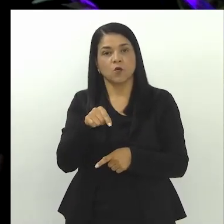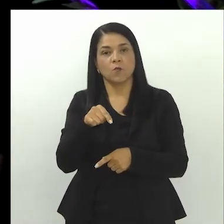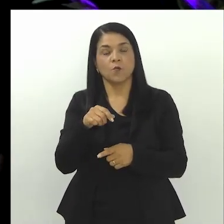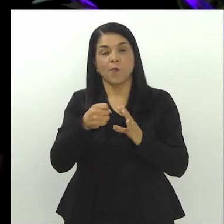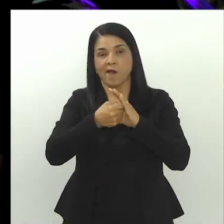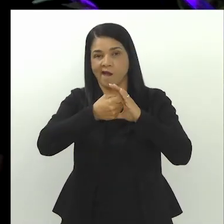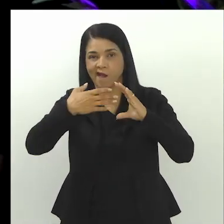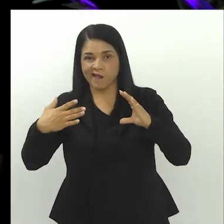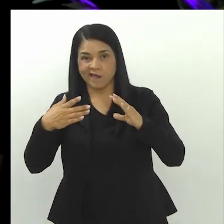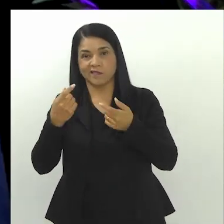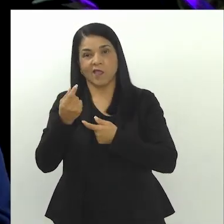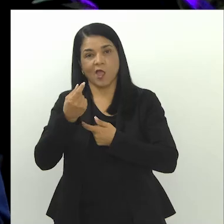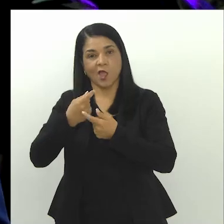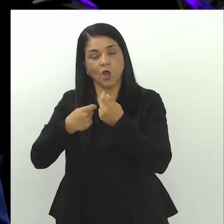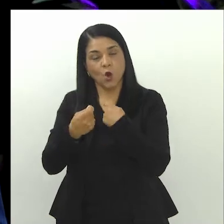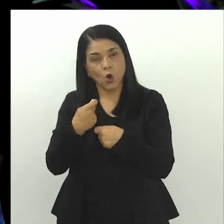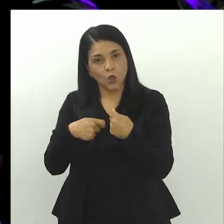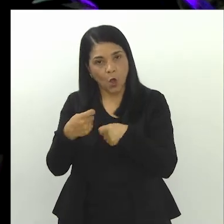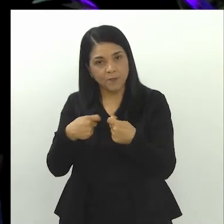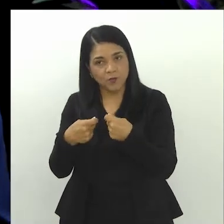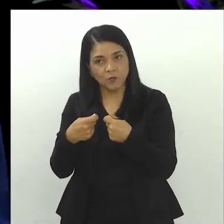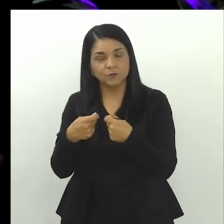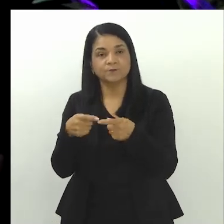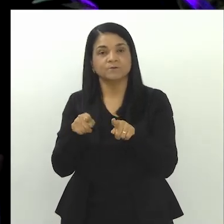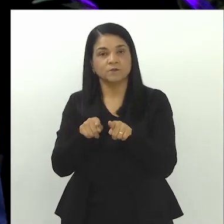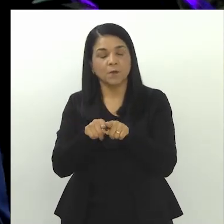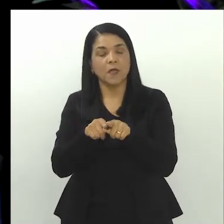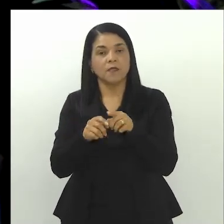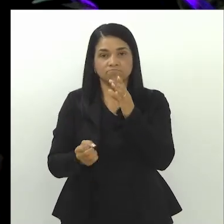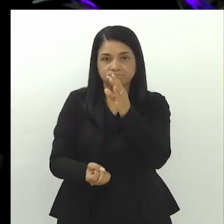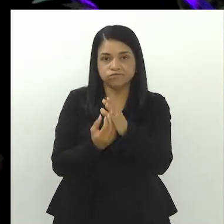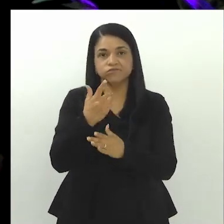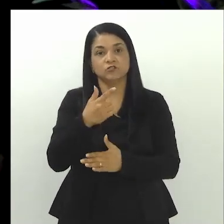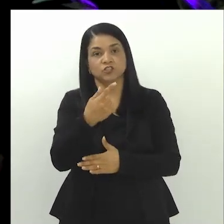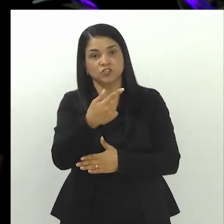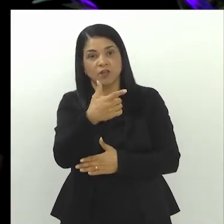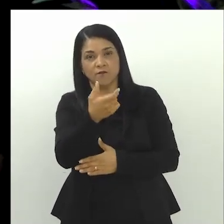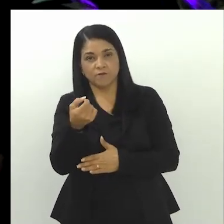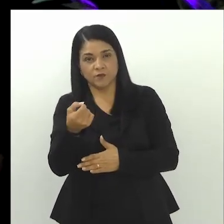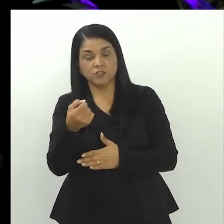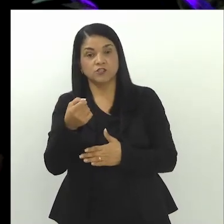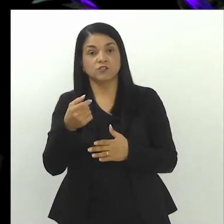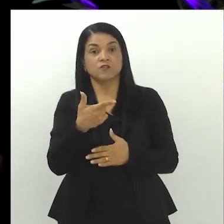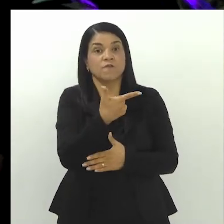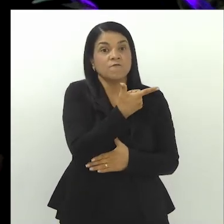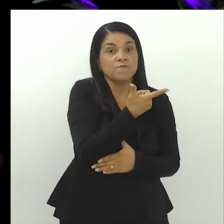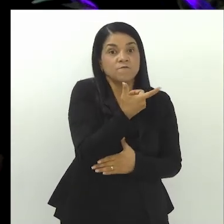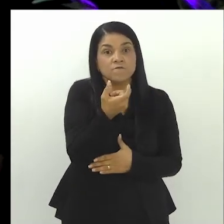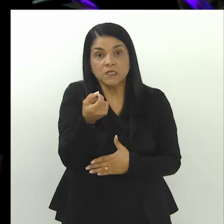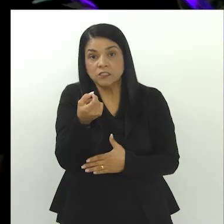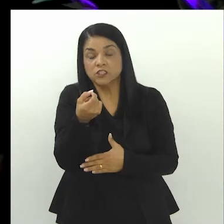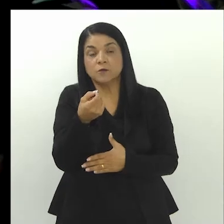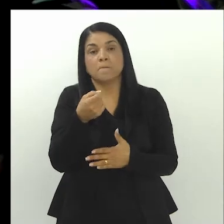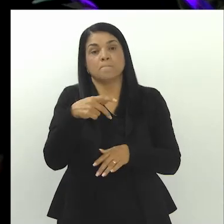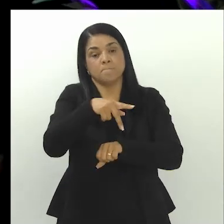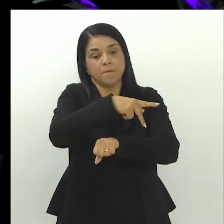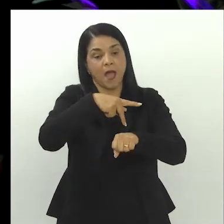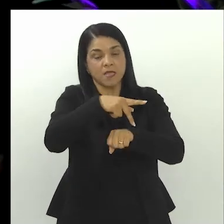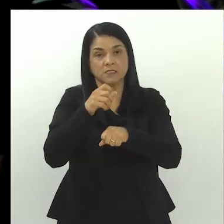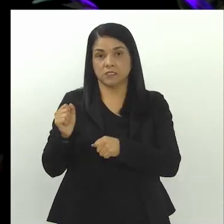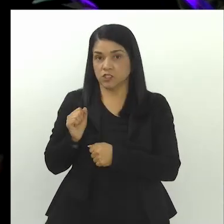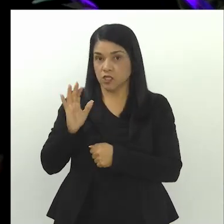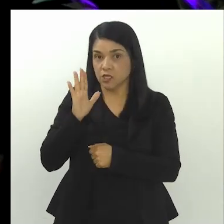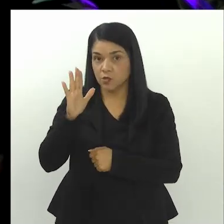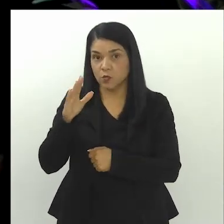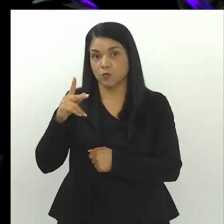como uma organização de caráter principalmente econômico, o G20 surgiu exatamente para ser um agrupamento ali dos 20 países mais ricos